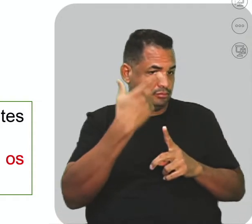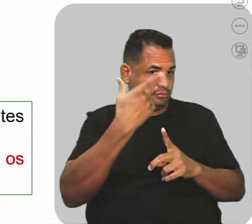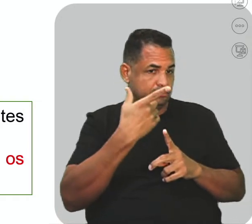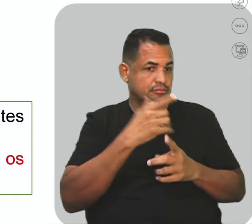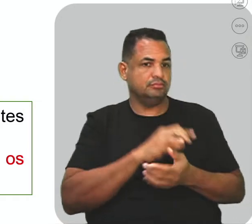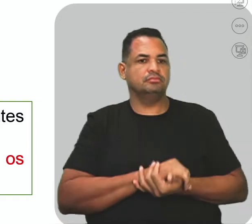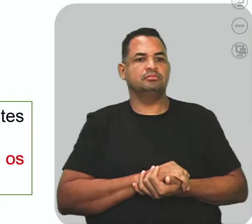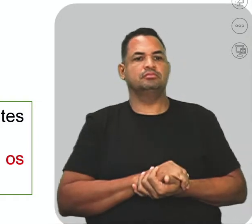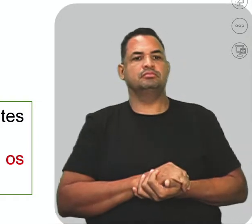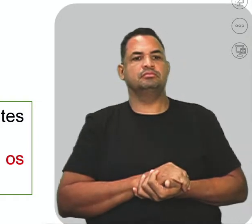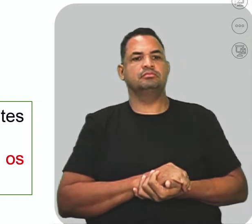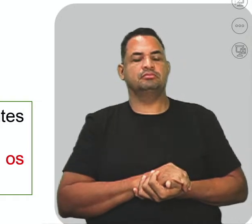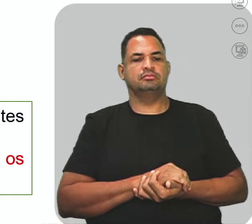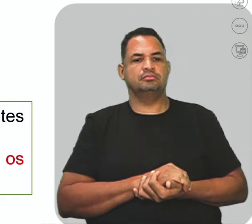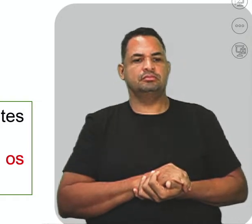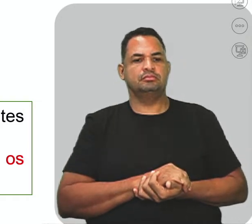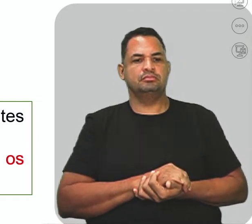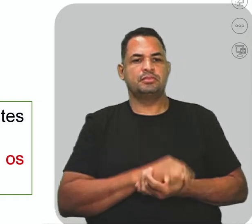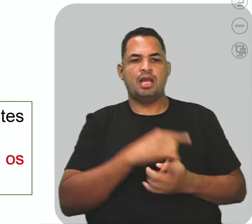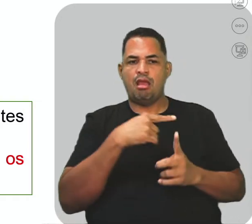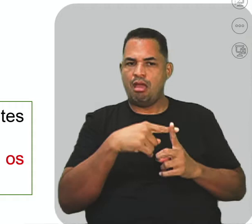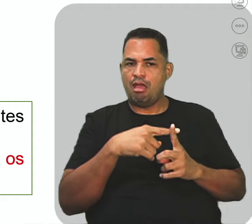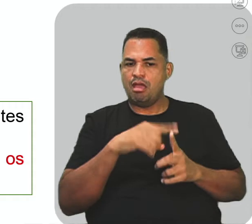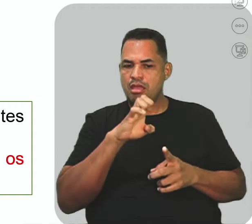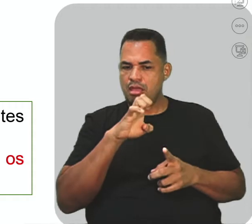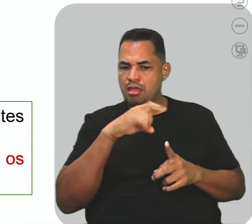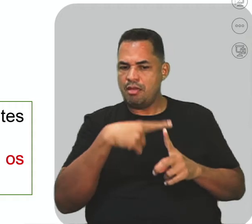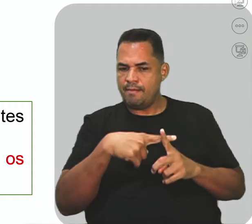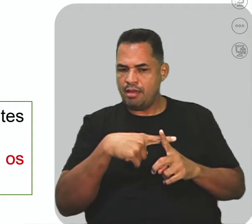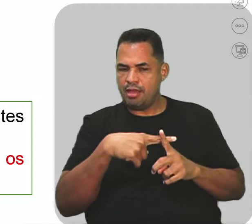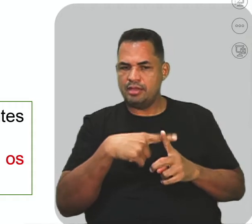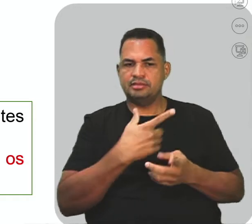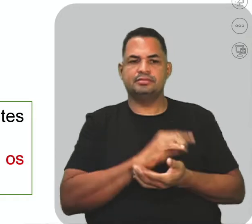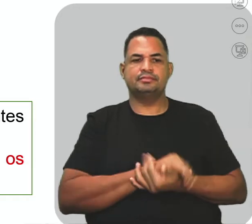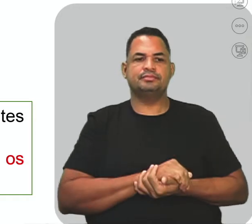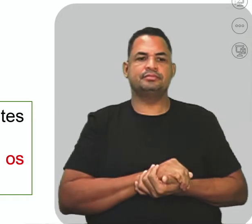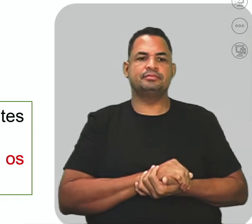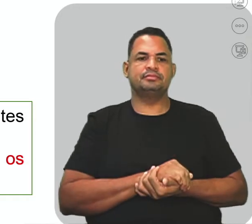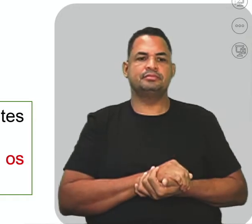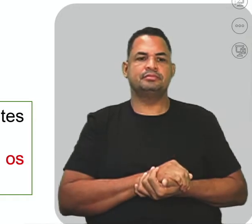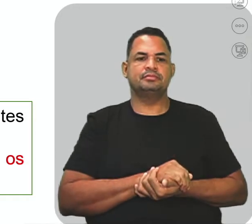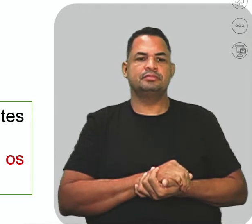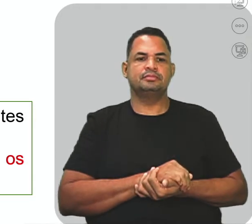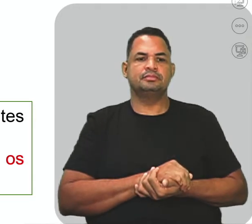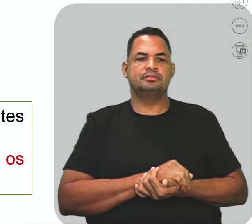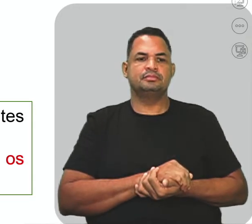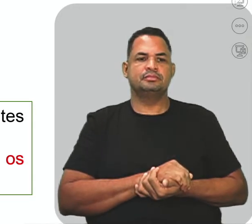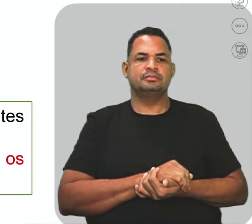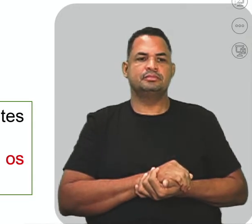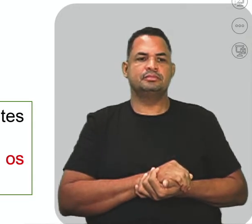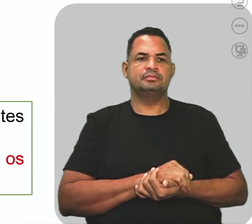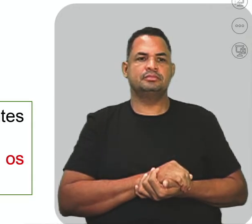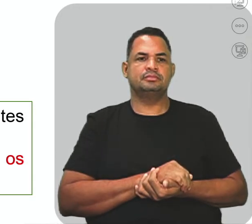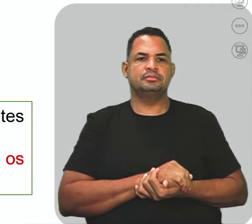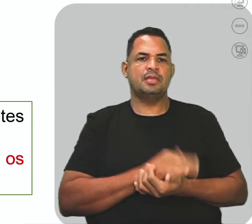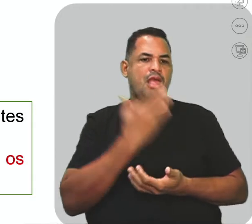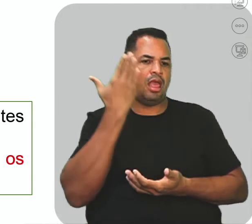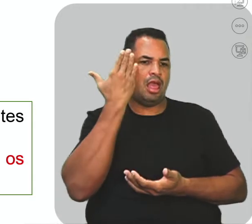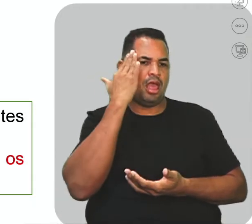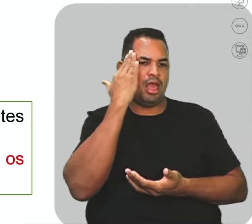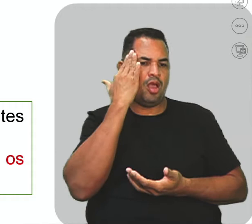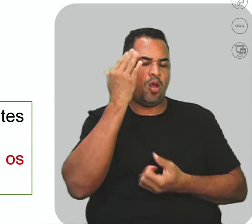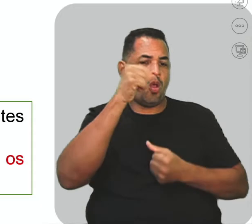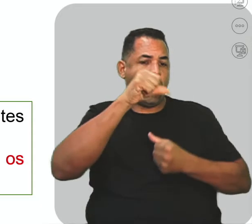né? Que ela veio aí fazer essa adição, tá? Então, nós vamos já entender que se